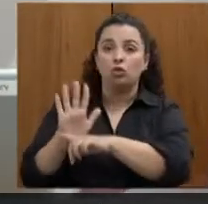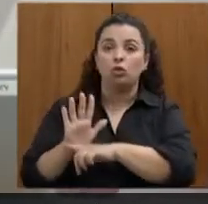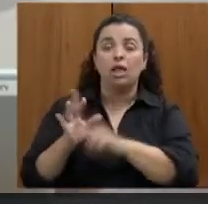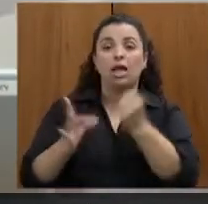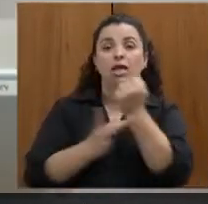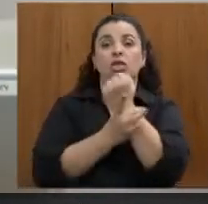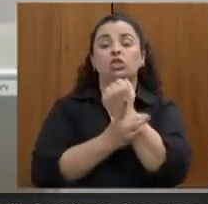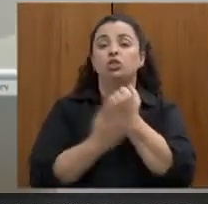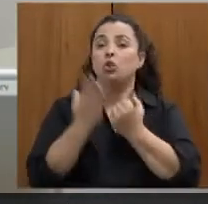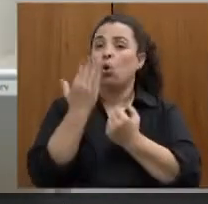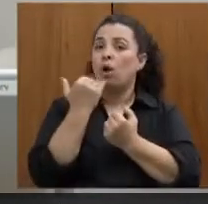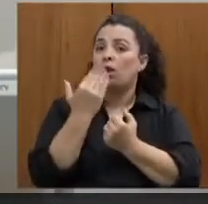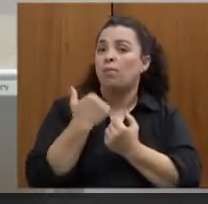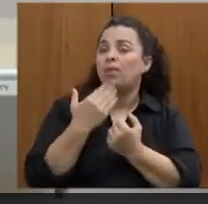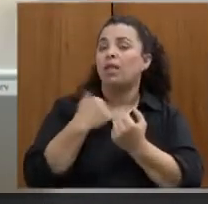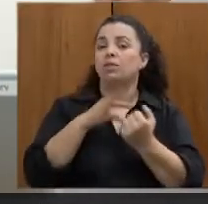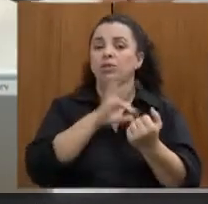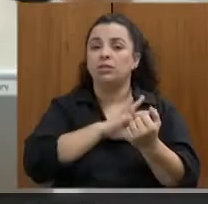região.